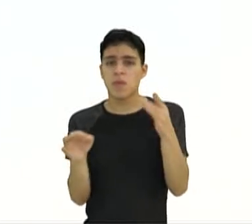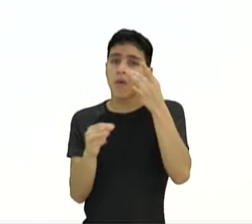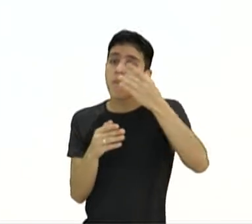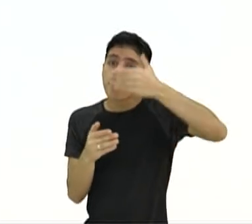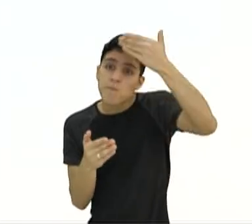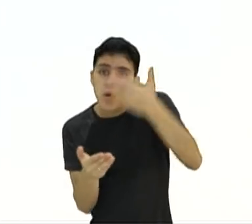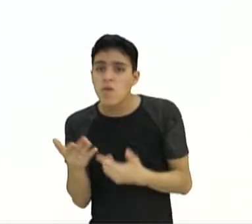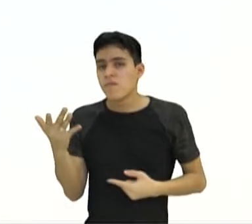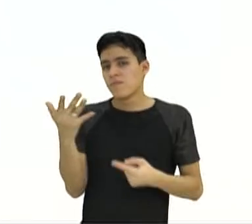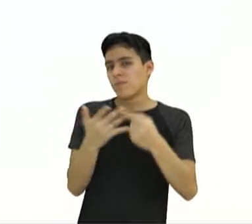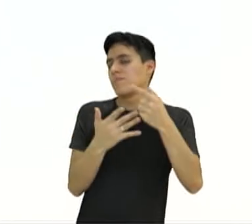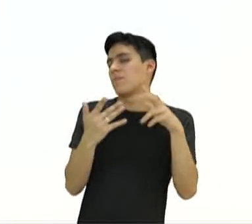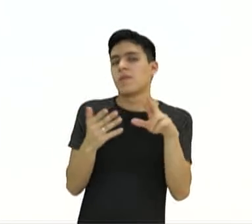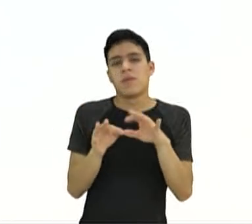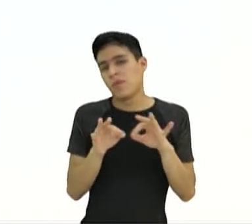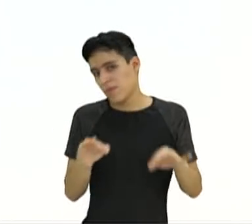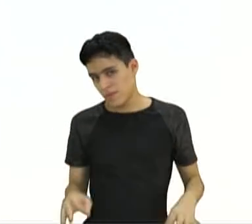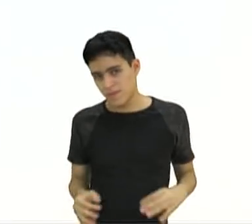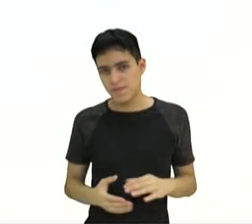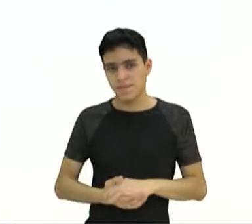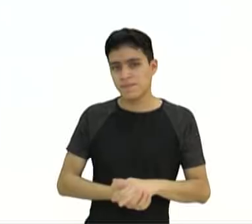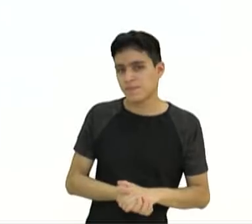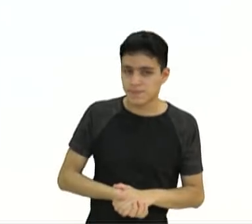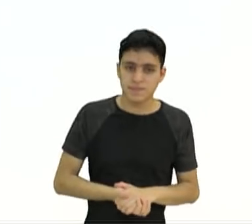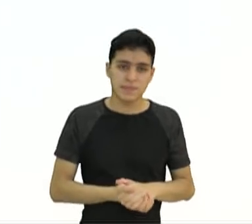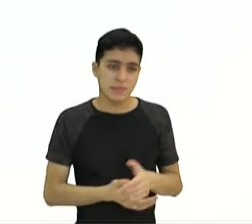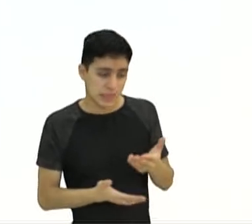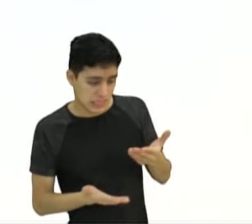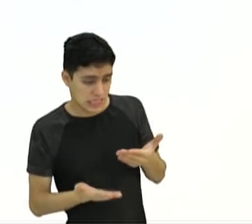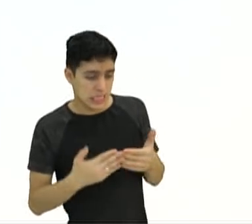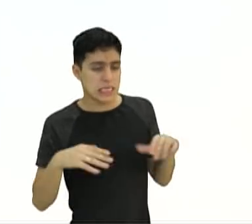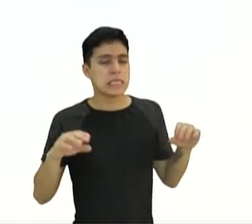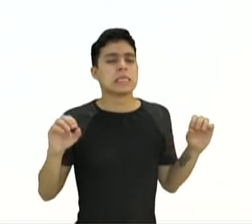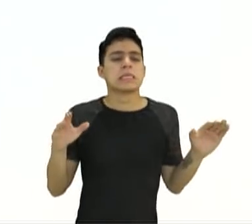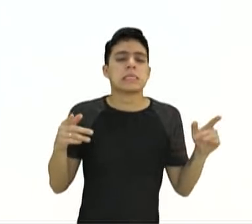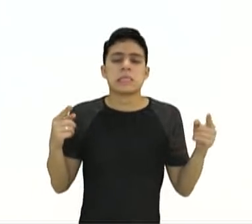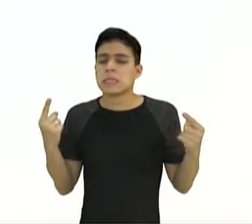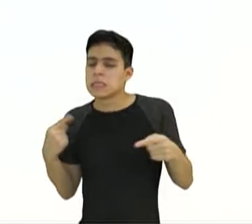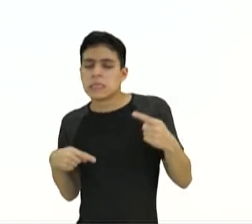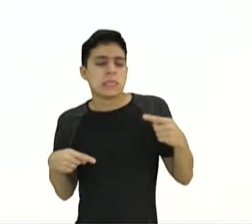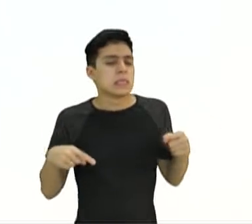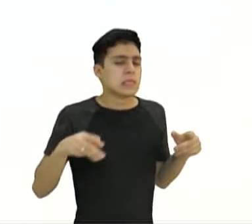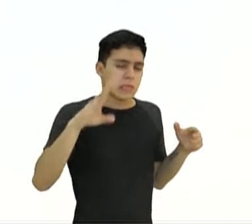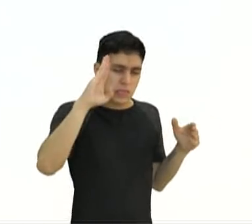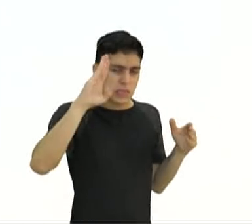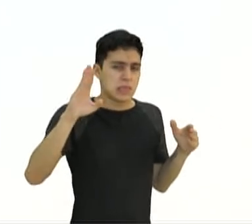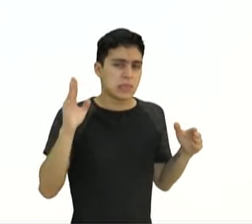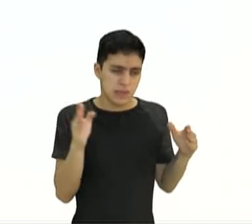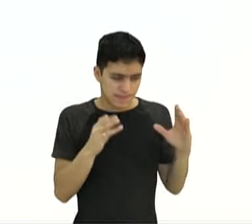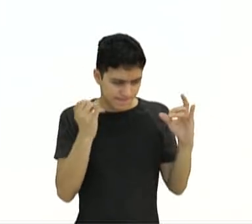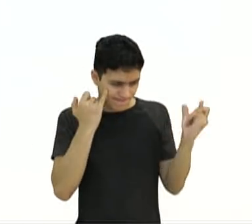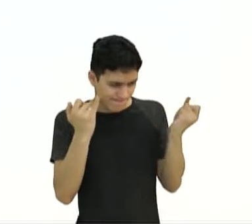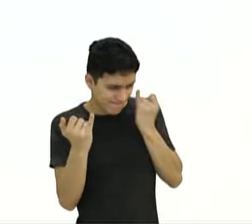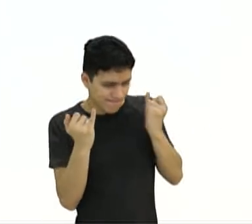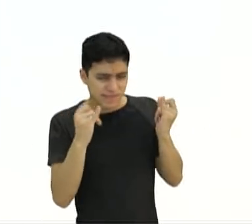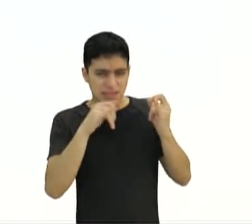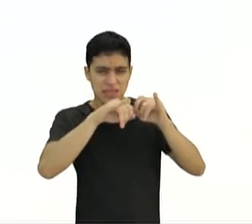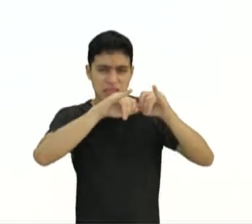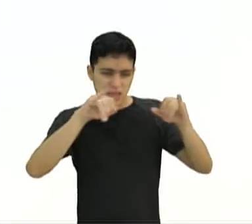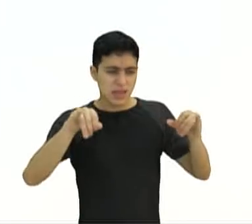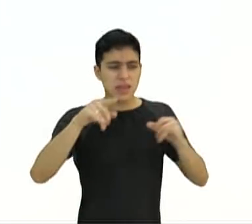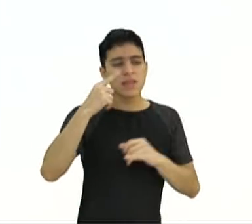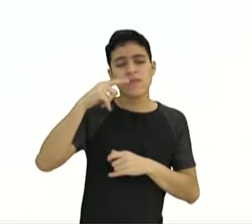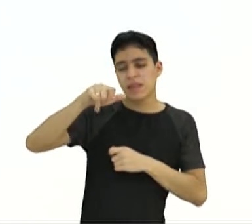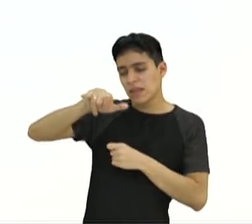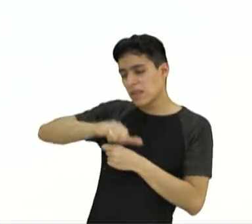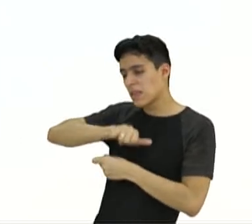as coisas. A aula se centra em discutir as notícias e em encontrar formas de